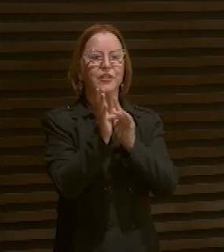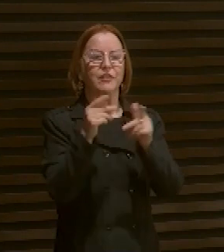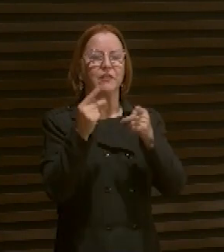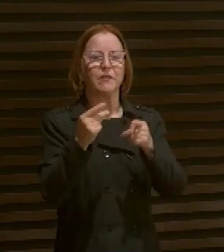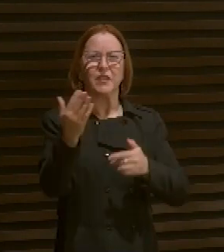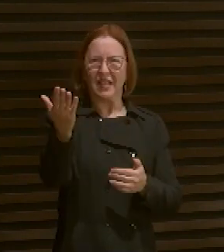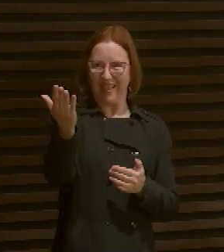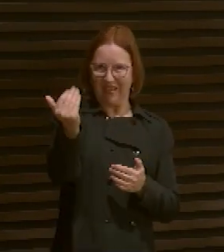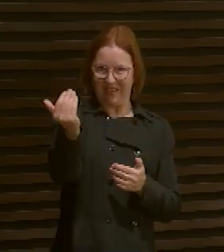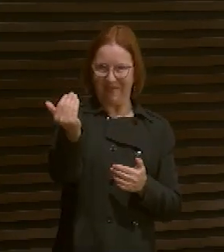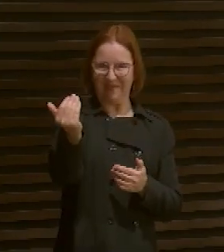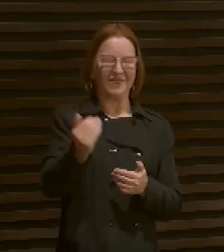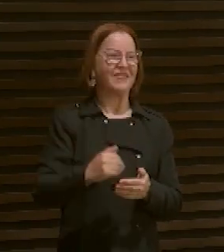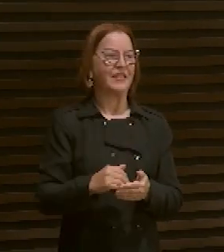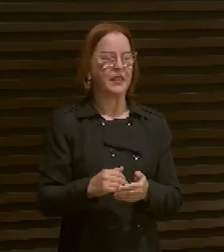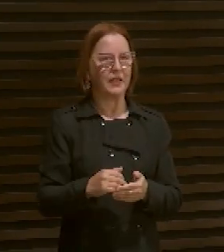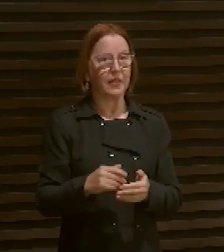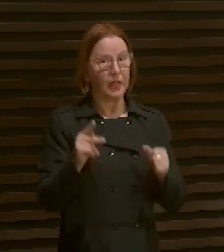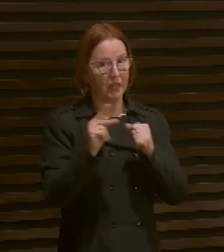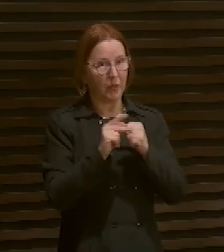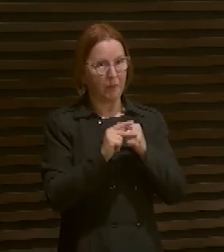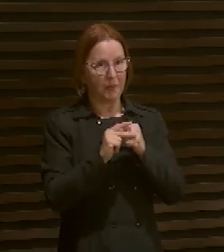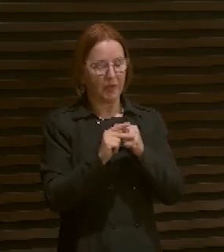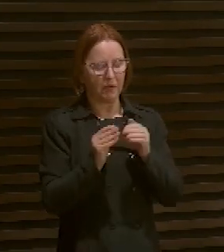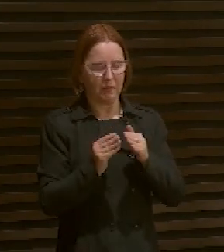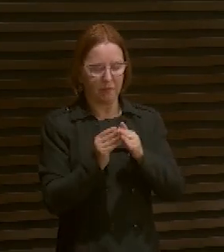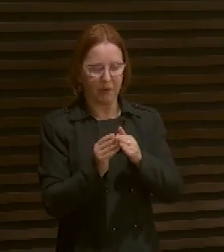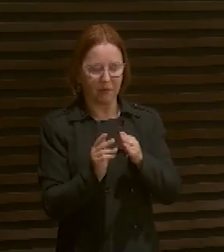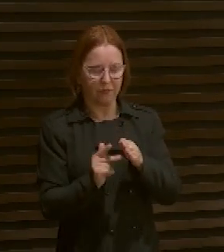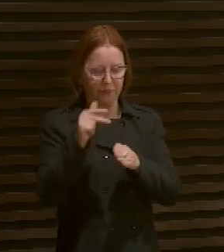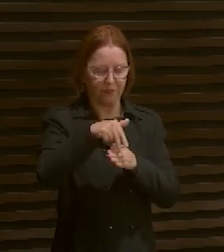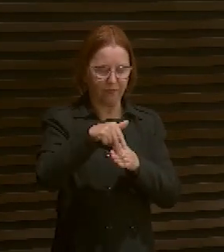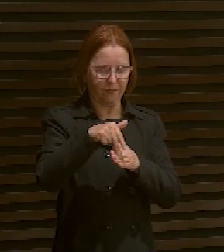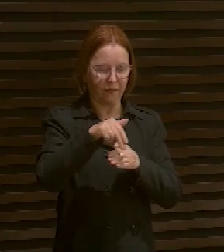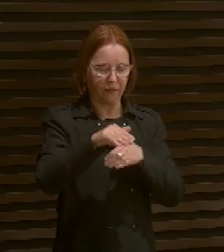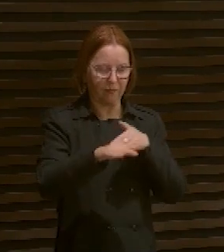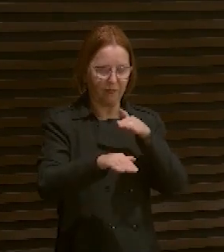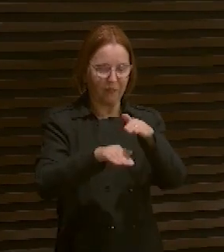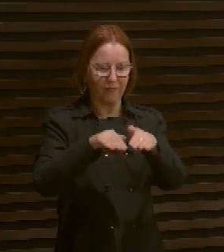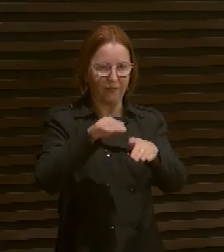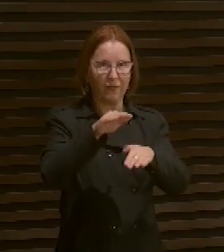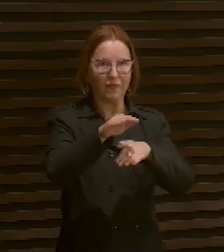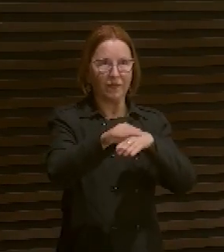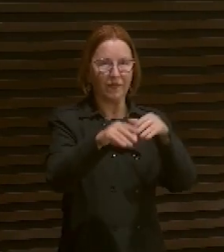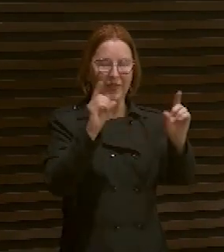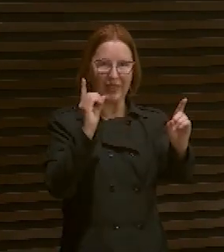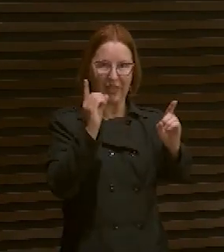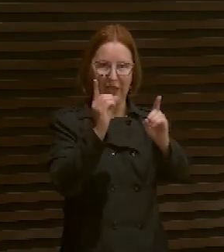vem. E Pedro, descendo do barco, andou por sobre as águas e foi ter com